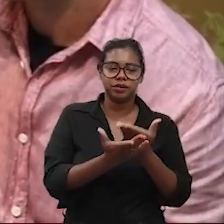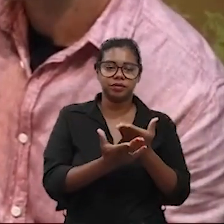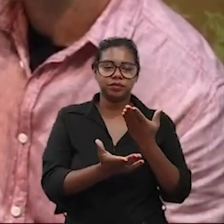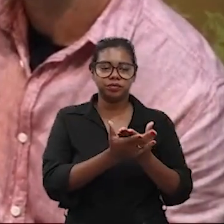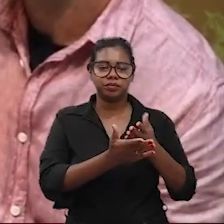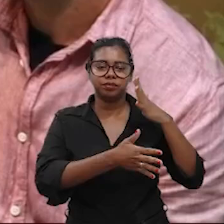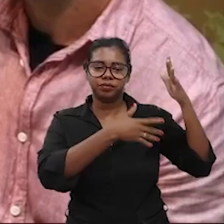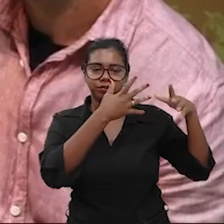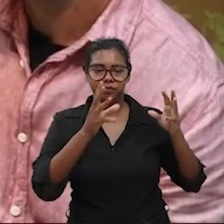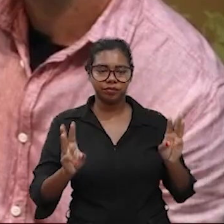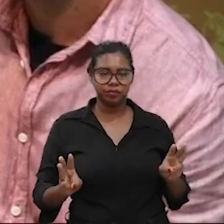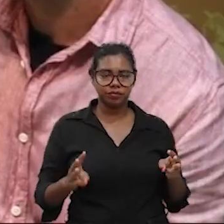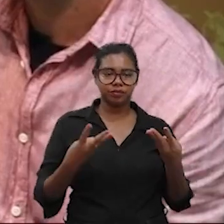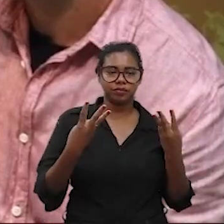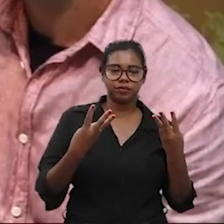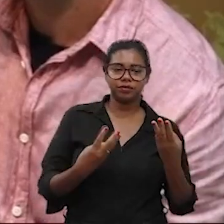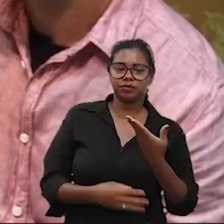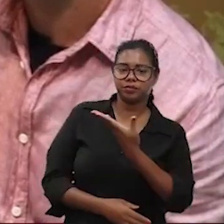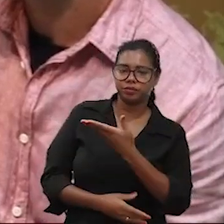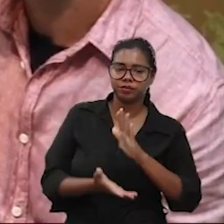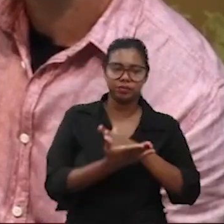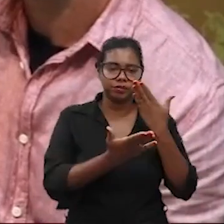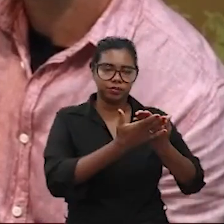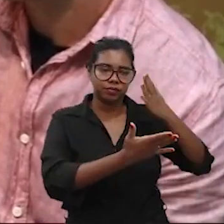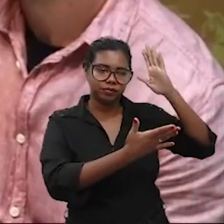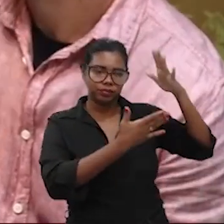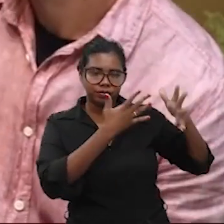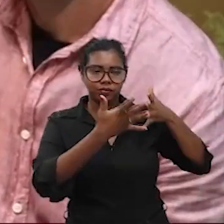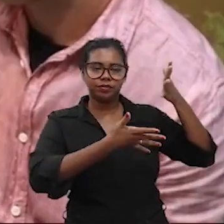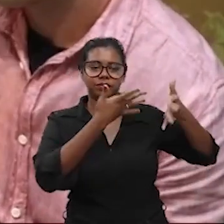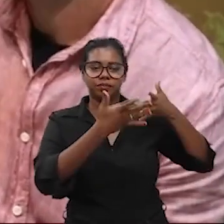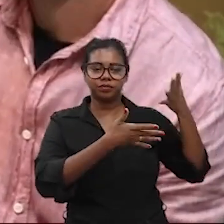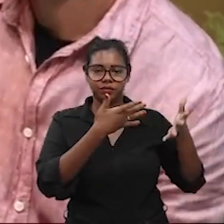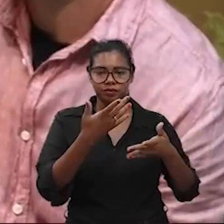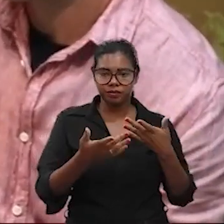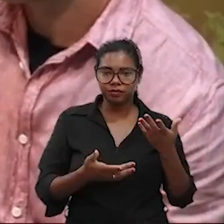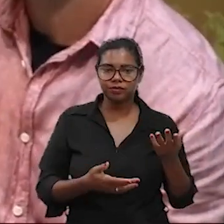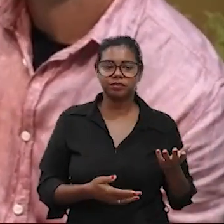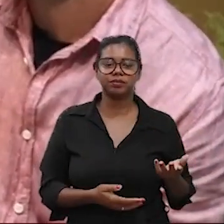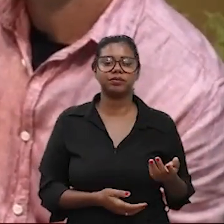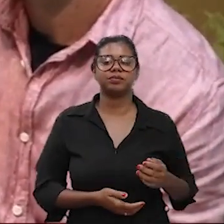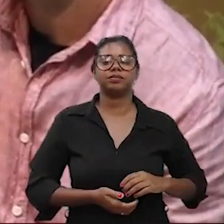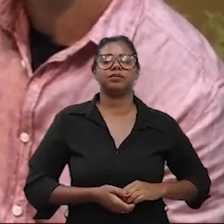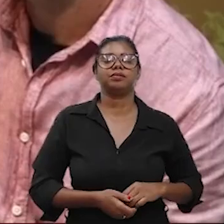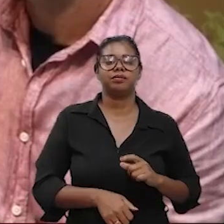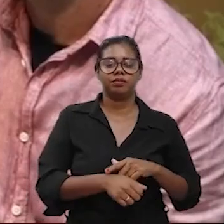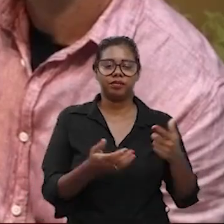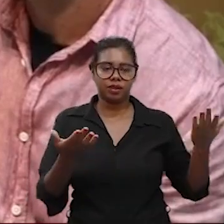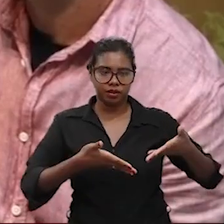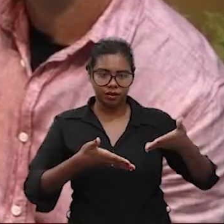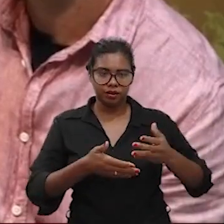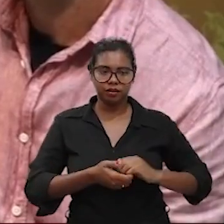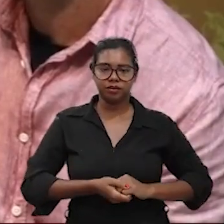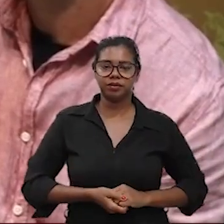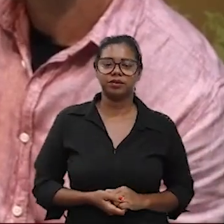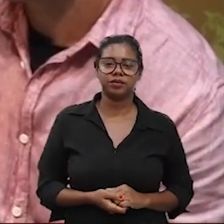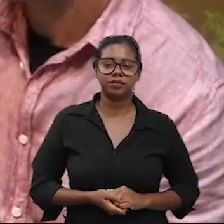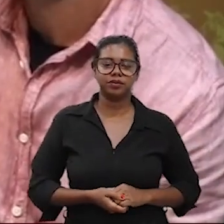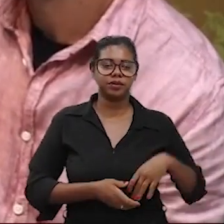que faço sempre é no simultâneo. E aí a gente vai precisando adquirir